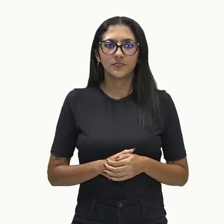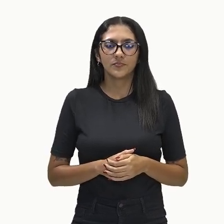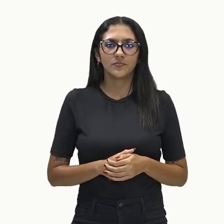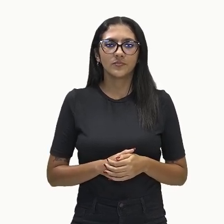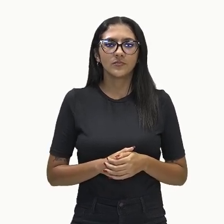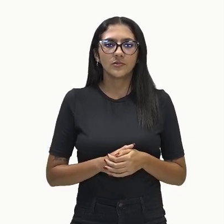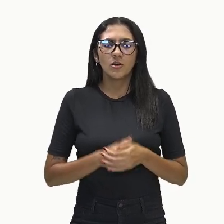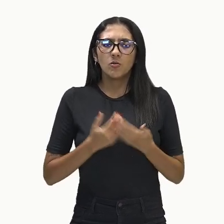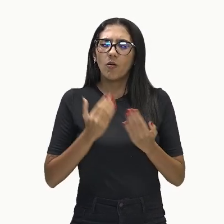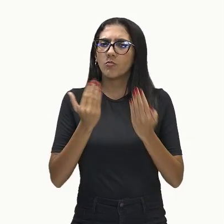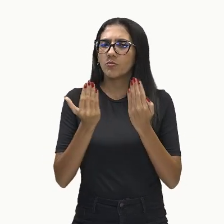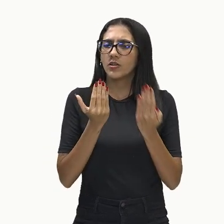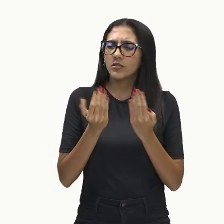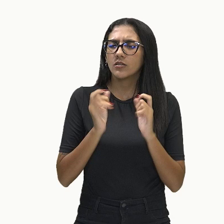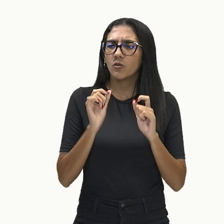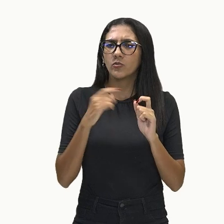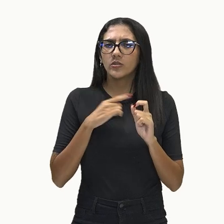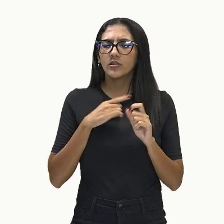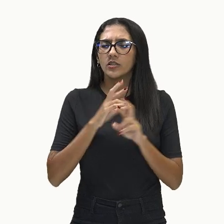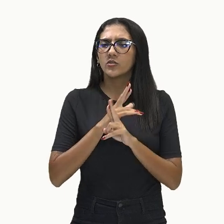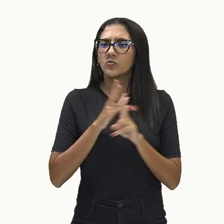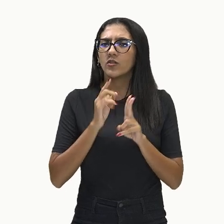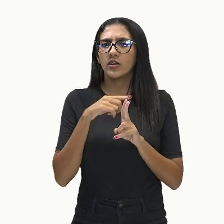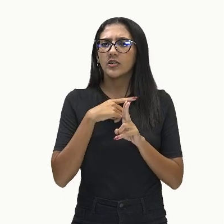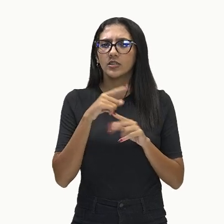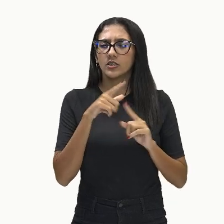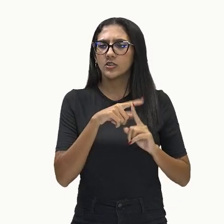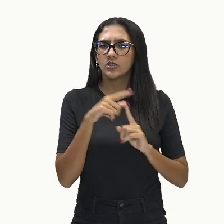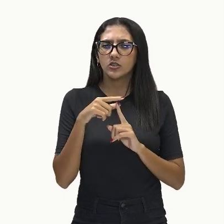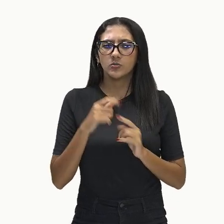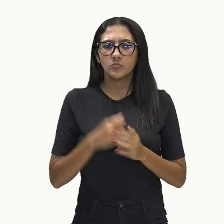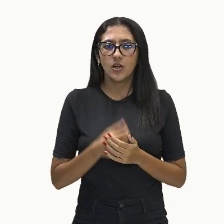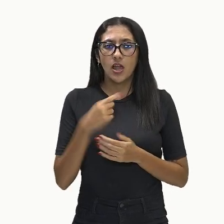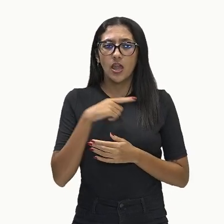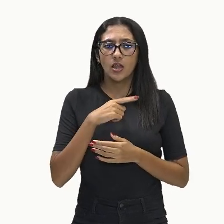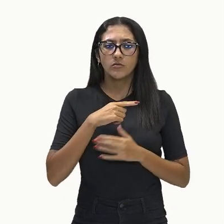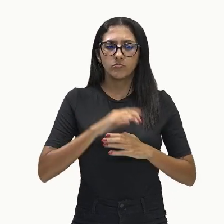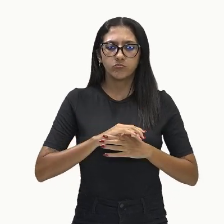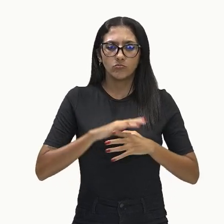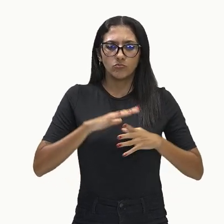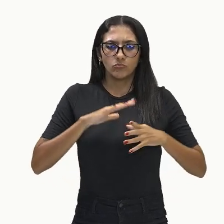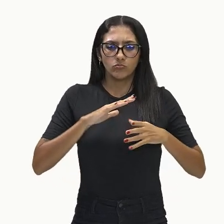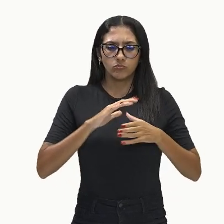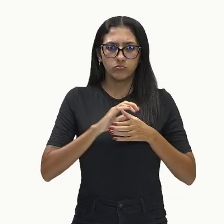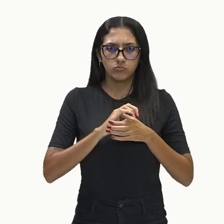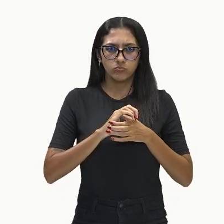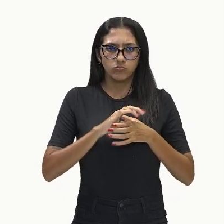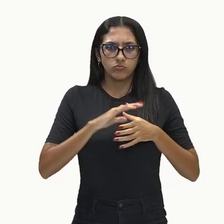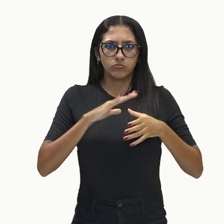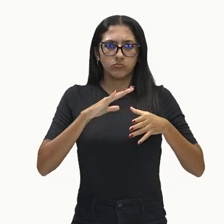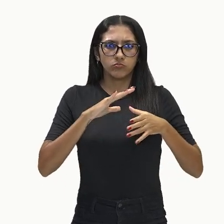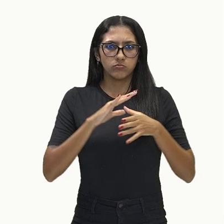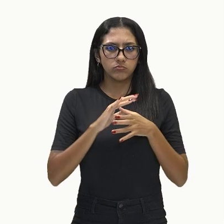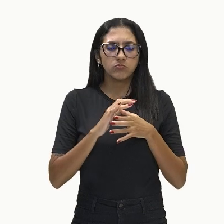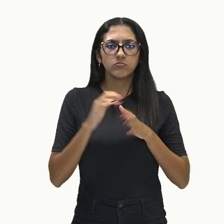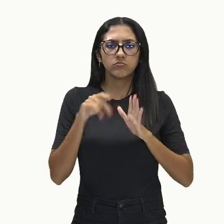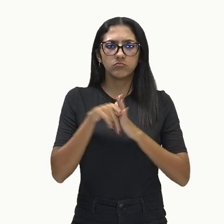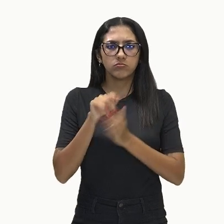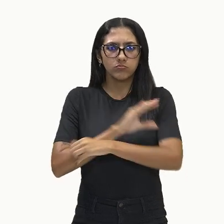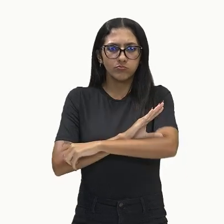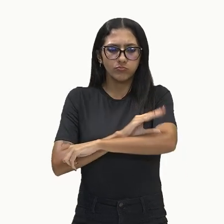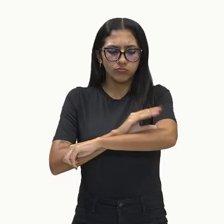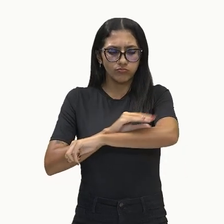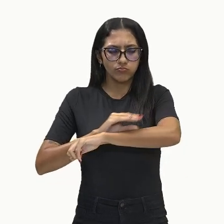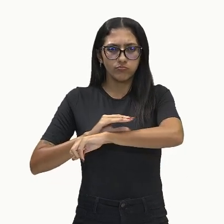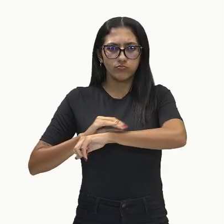a diferença dele? Esse músculo, ele se contrai através dessas bandas que nós